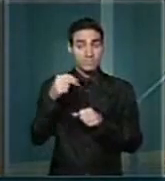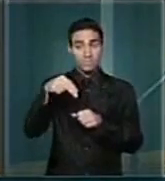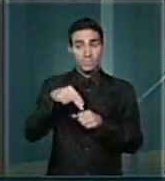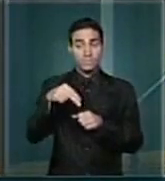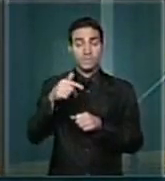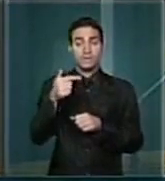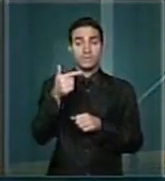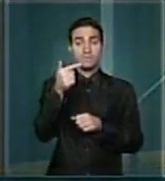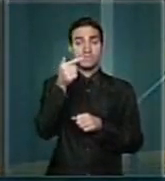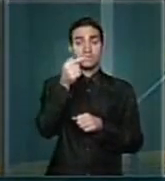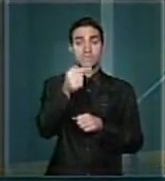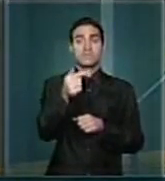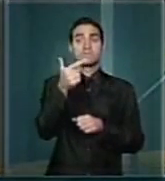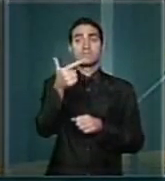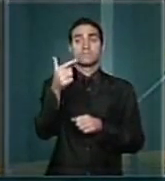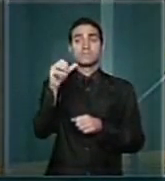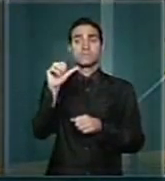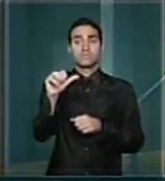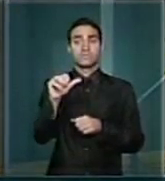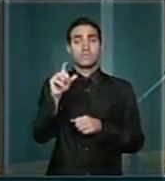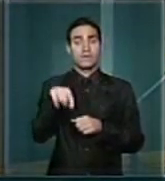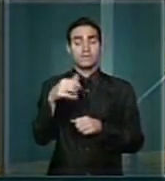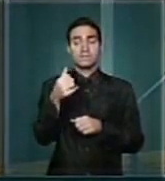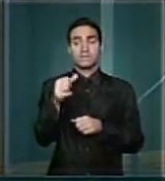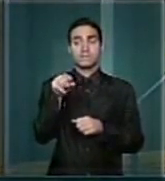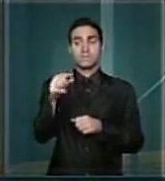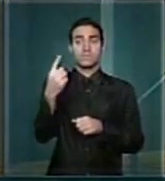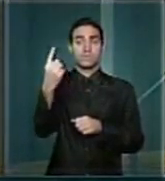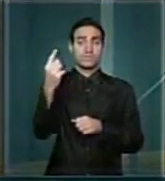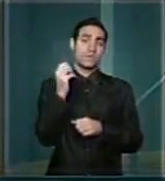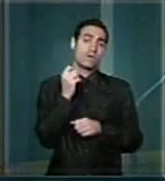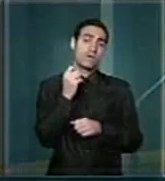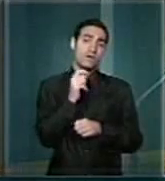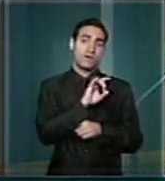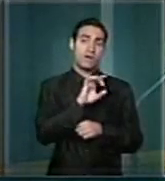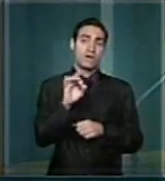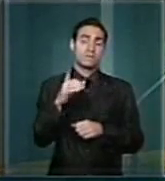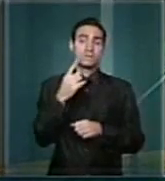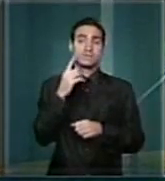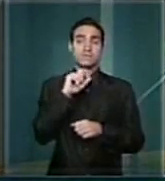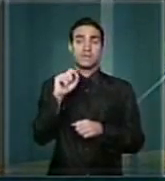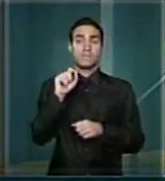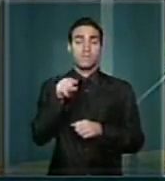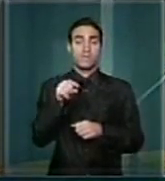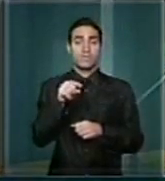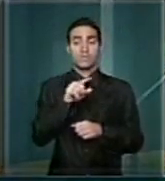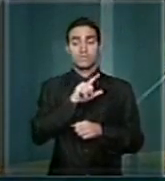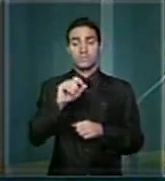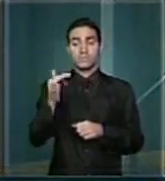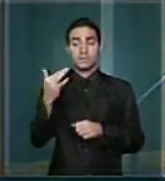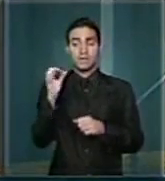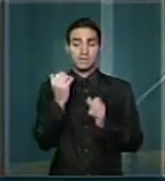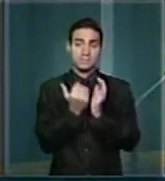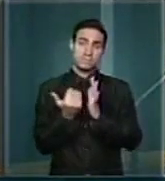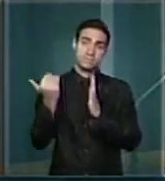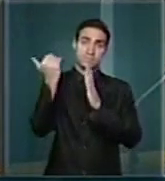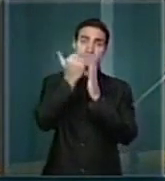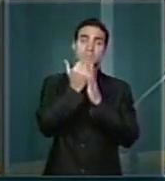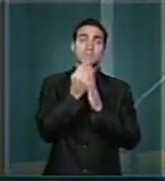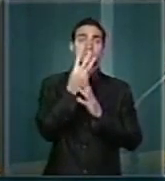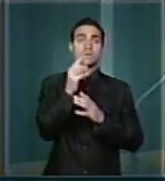de 729, uma taxa 6,1 para cada 100 mil habitantes. Em 2010, o número subiu